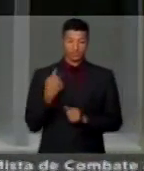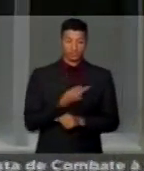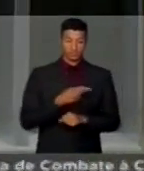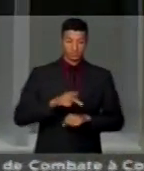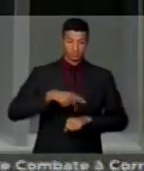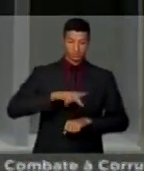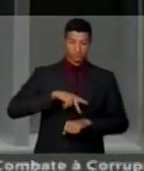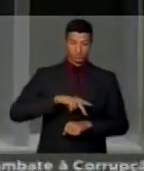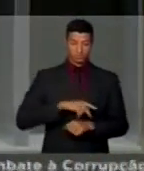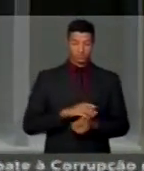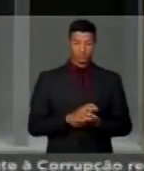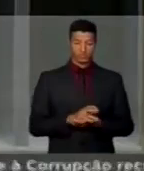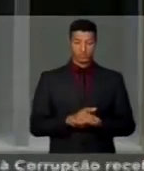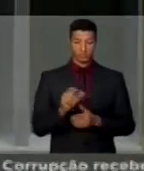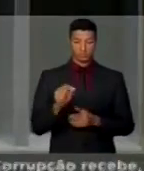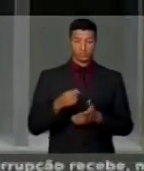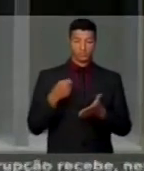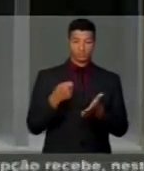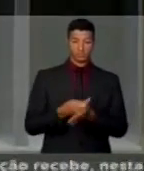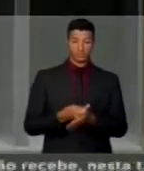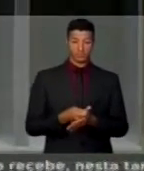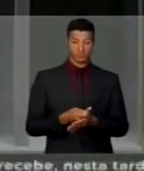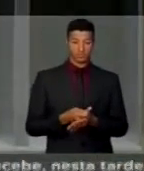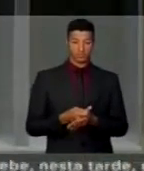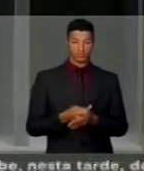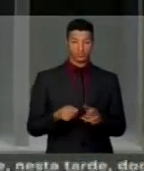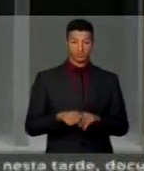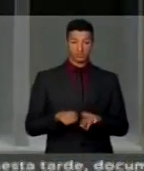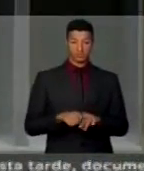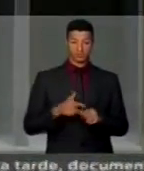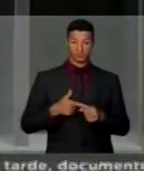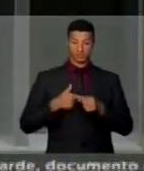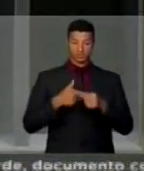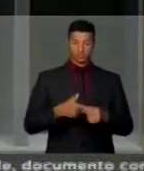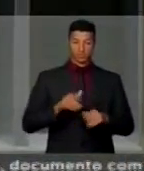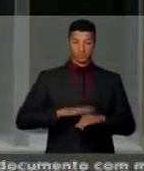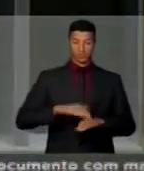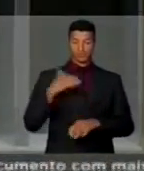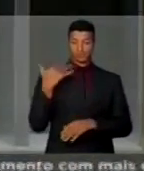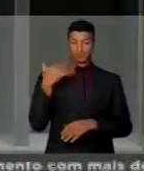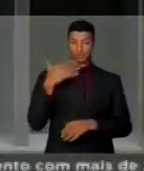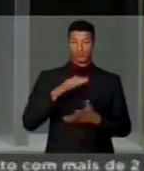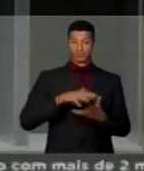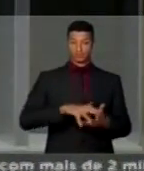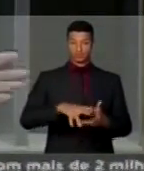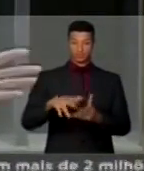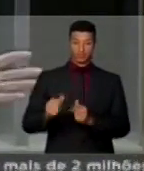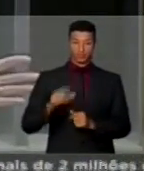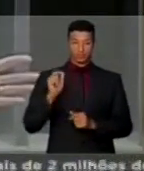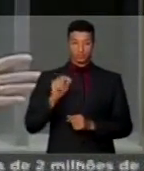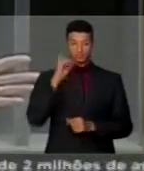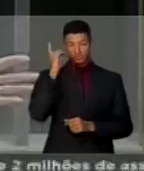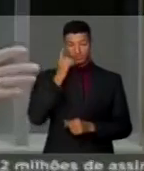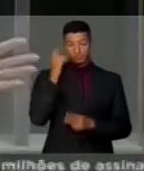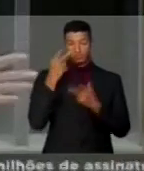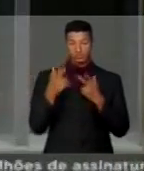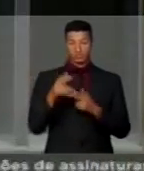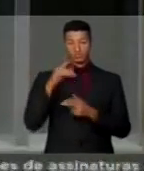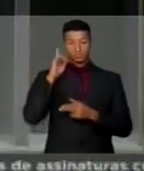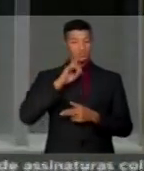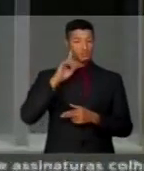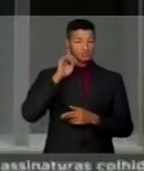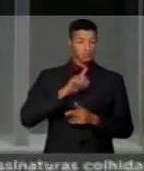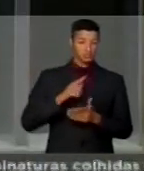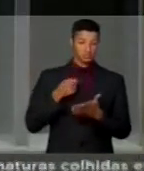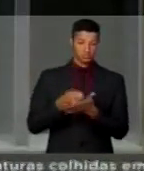país. Que paga, senhor presidente, o combustível mais caro do mundo, enquanto países como os Estados Unidos